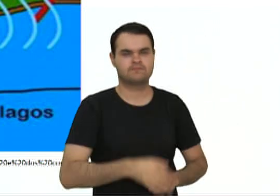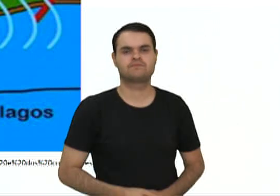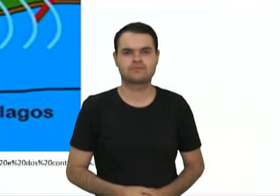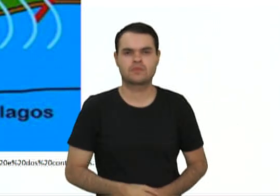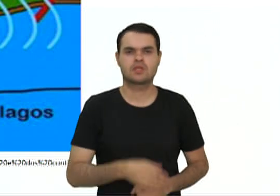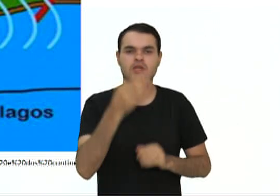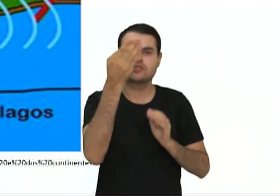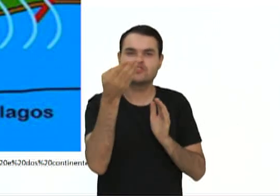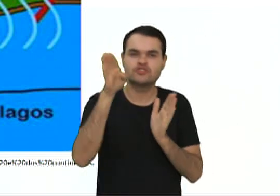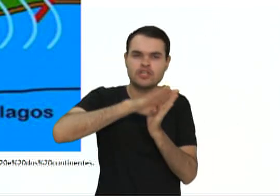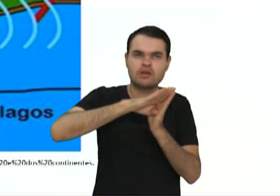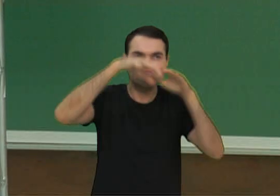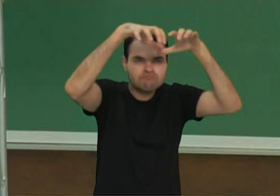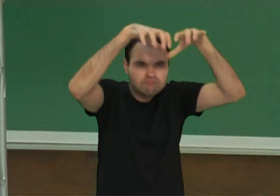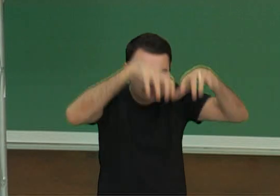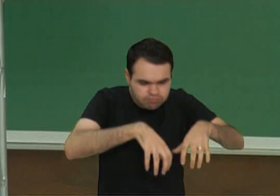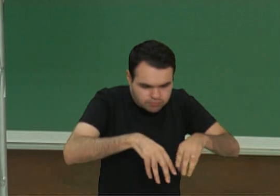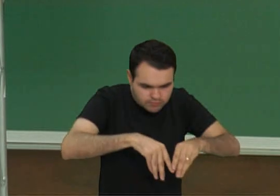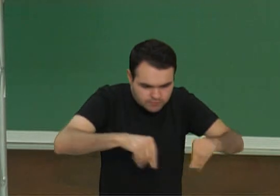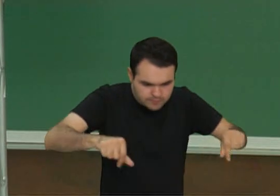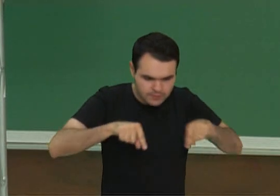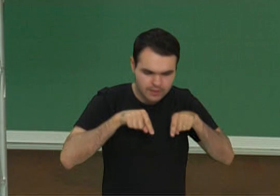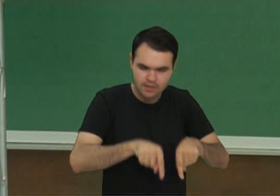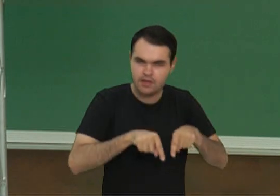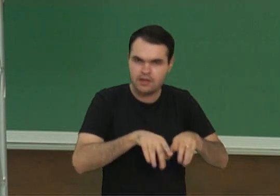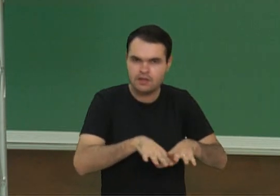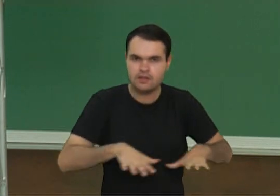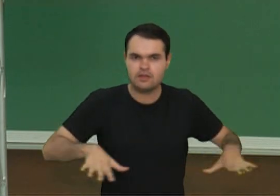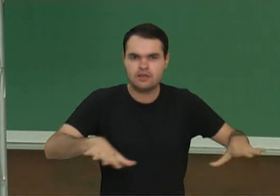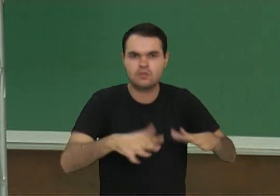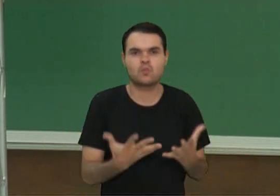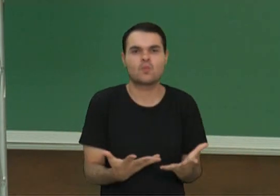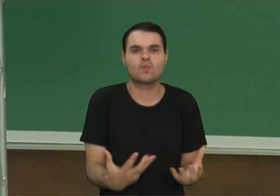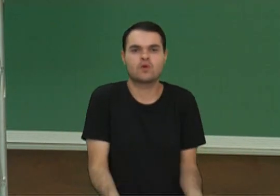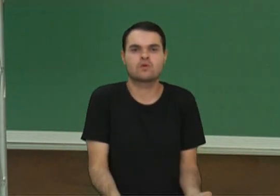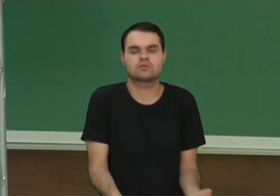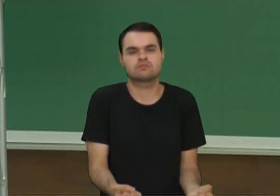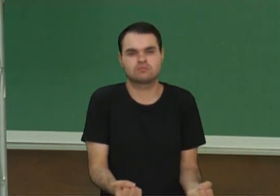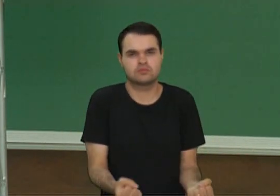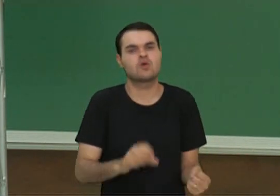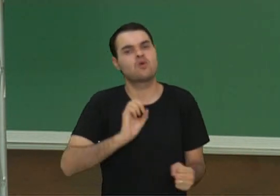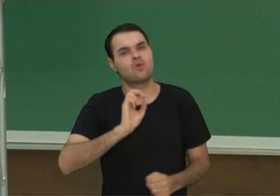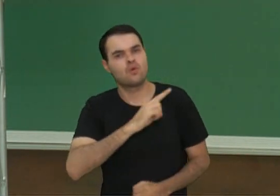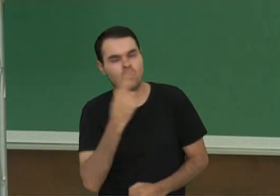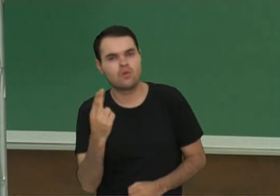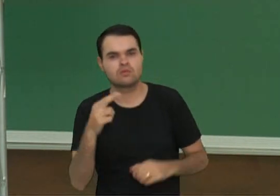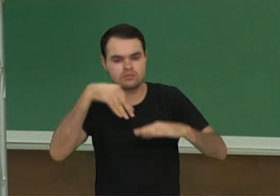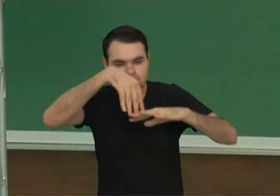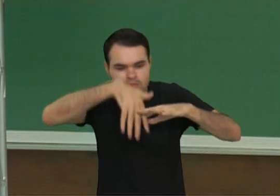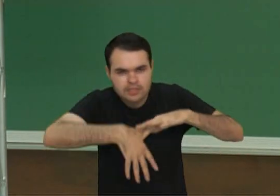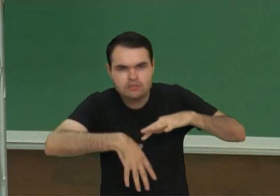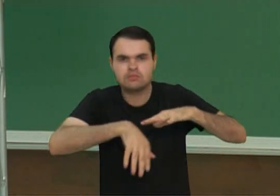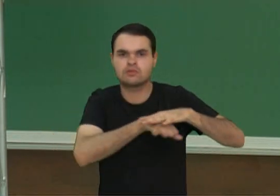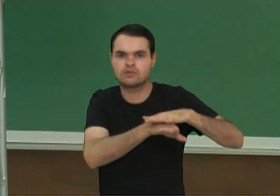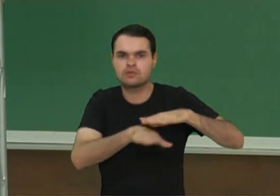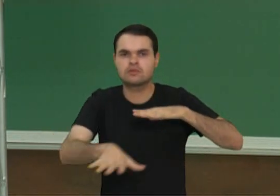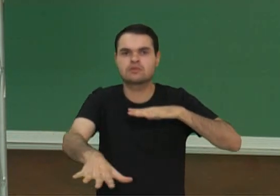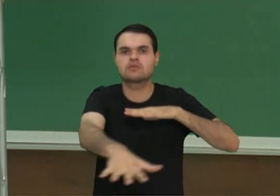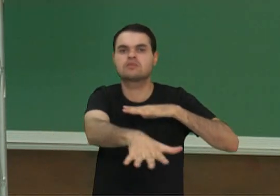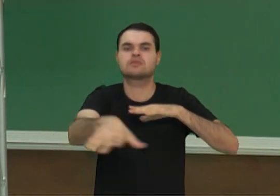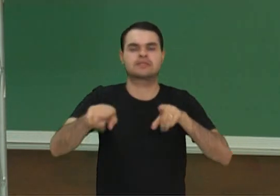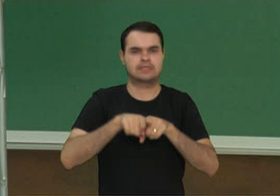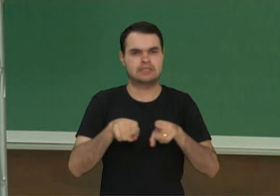água chega na superfície, nós vamos ter o escoamento superficial ou ainda a infiltração da água, quando a